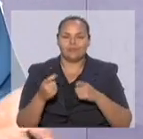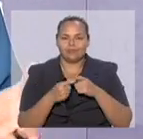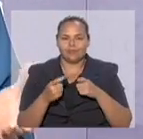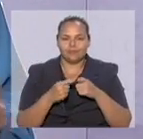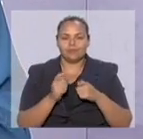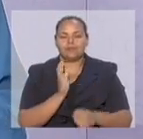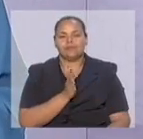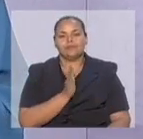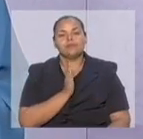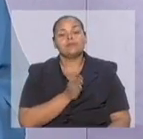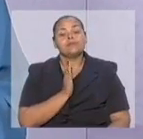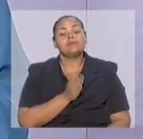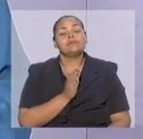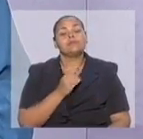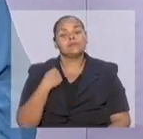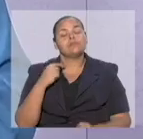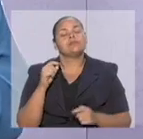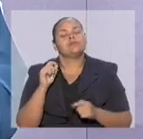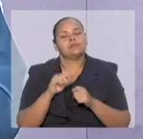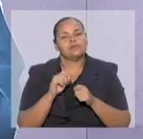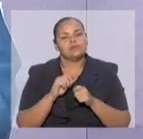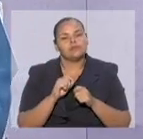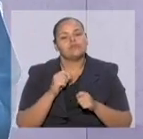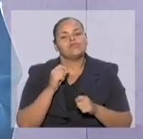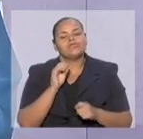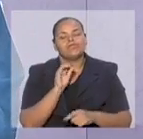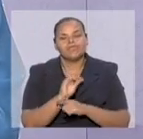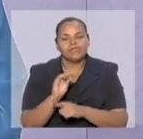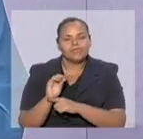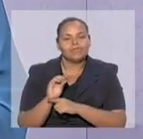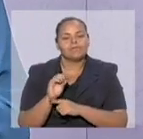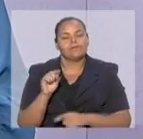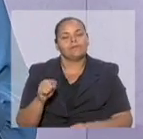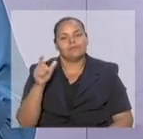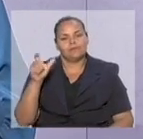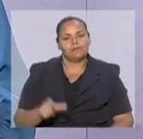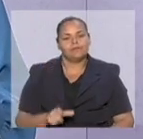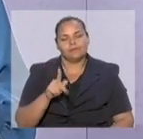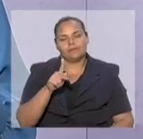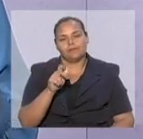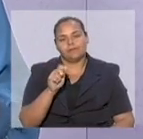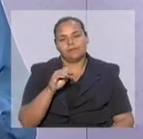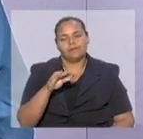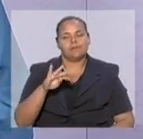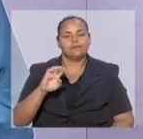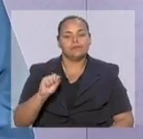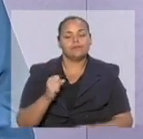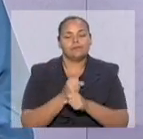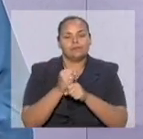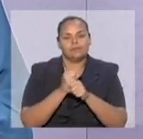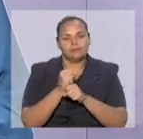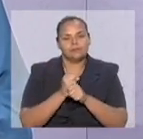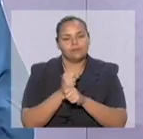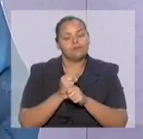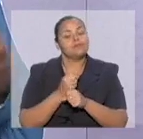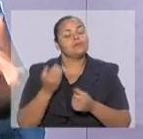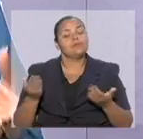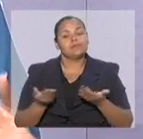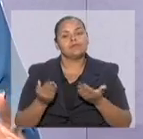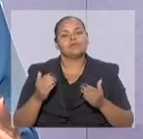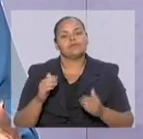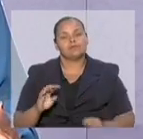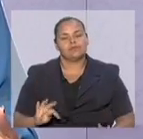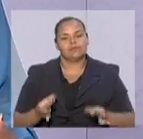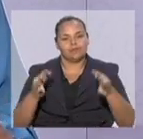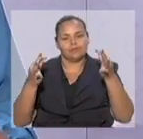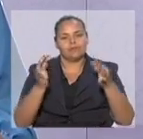médica cardiologista e faço acompanhamento de pacientes há muitos anos. E os meus pacientes, hoje, se tratam